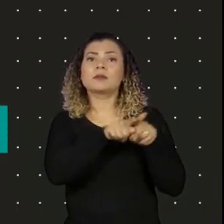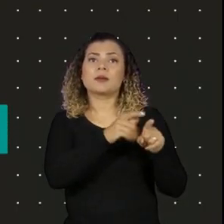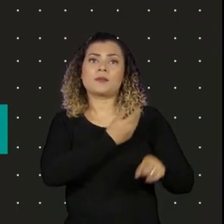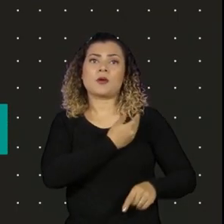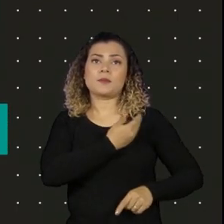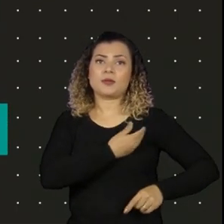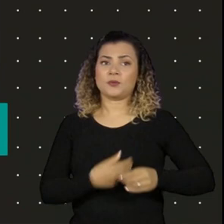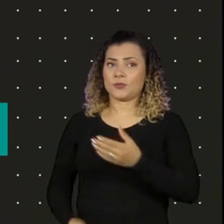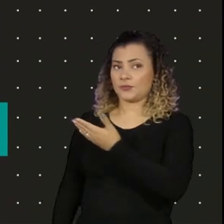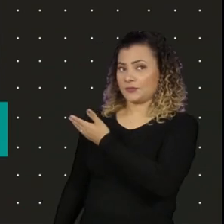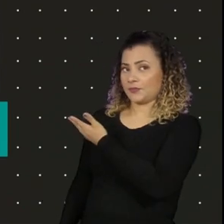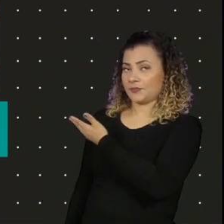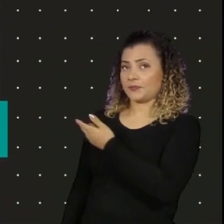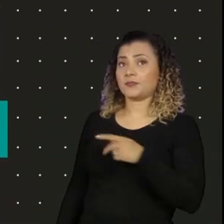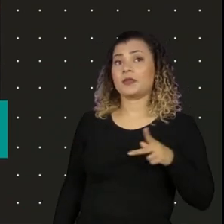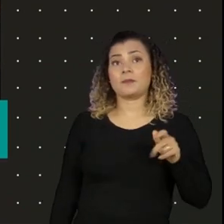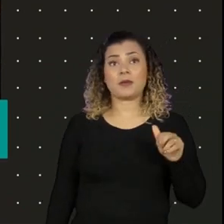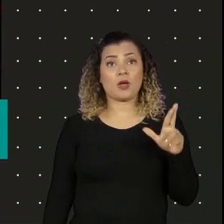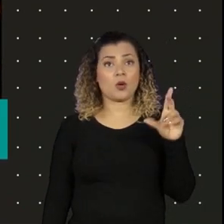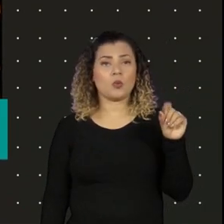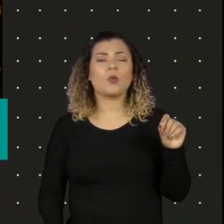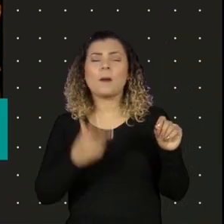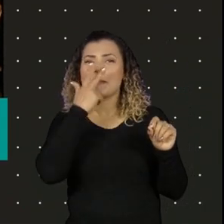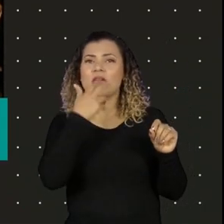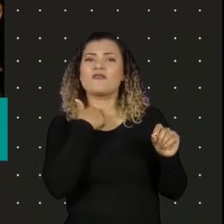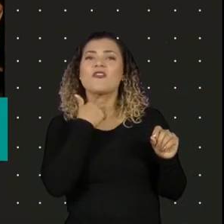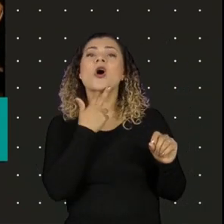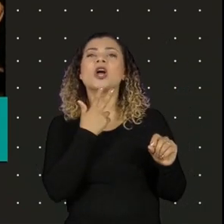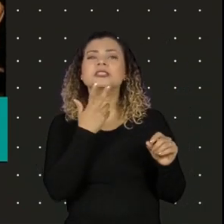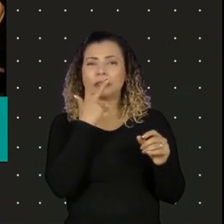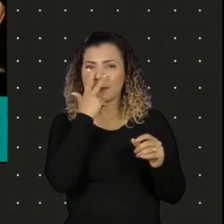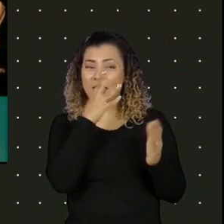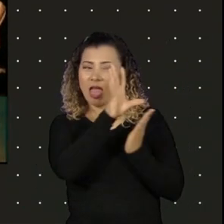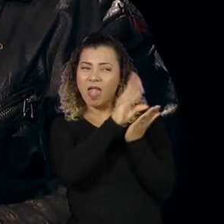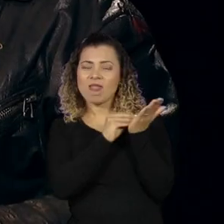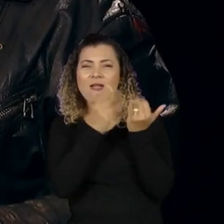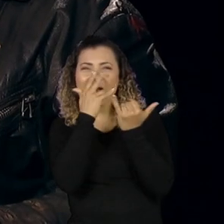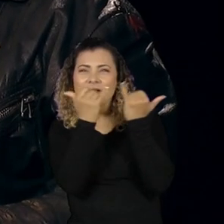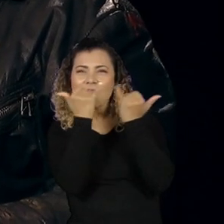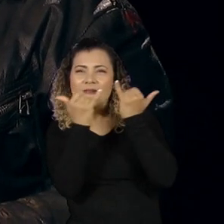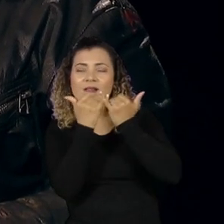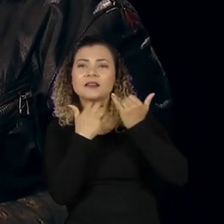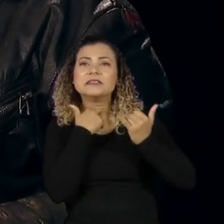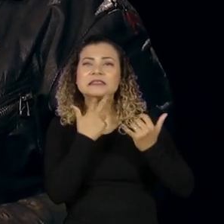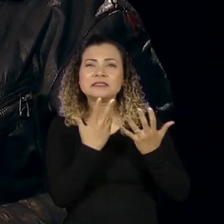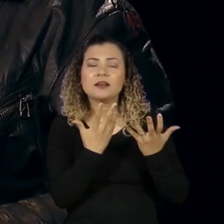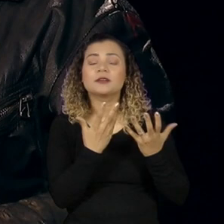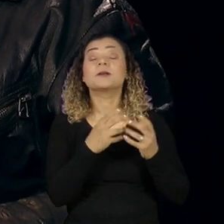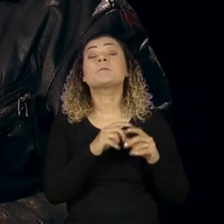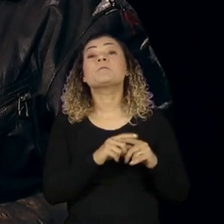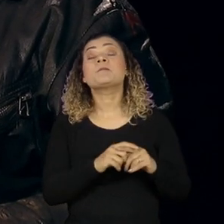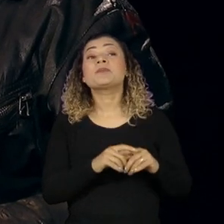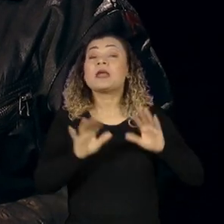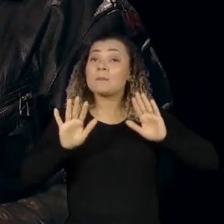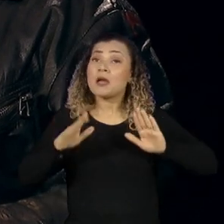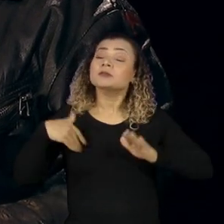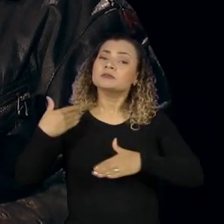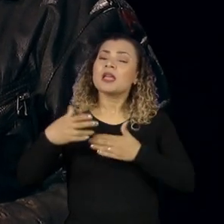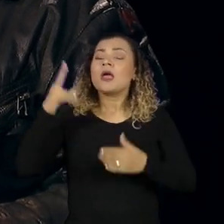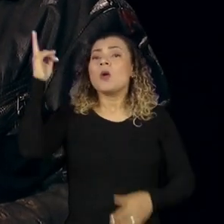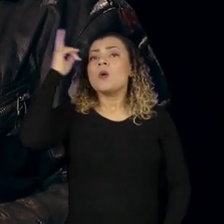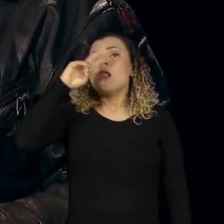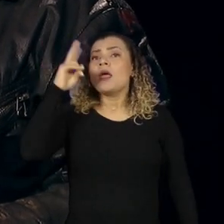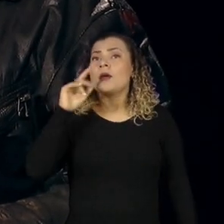né? Fazia uma voz meio, né? Estou aqui cansado. Meio Pereio, né? E aí, eu lembro